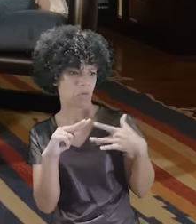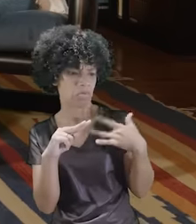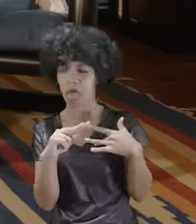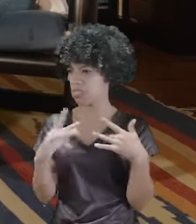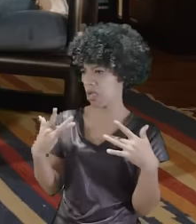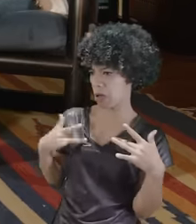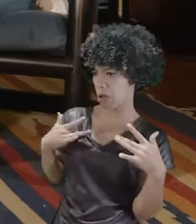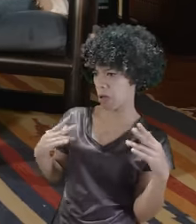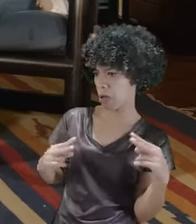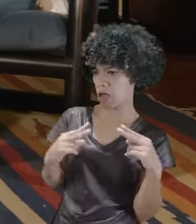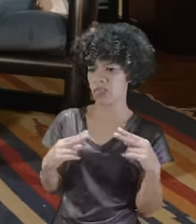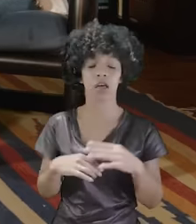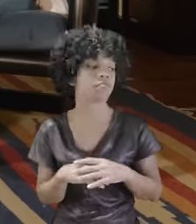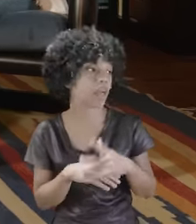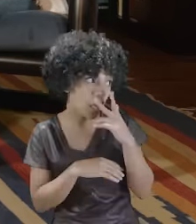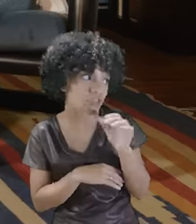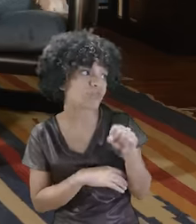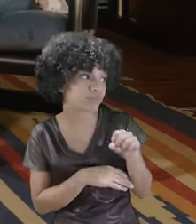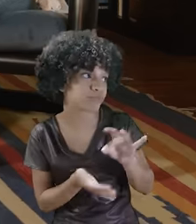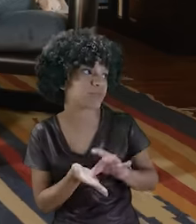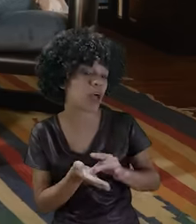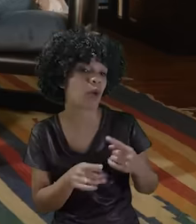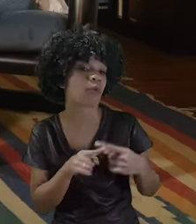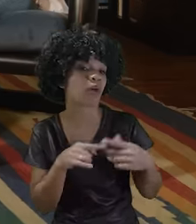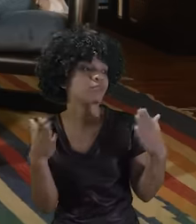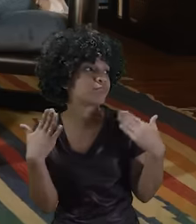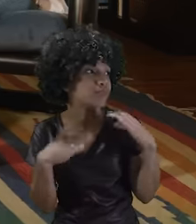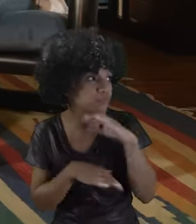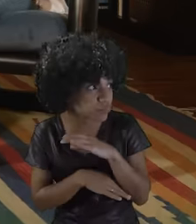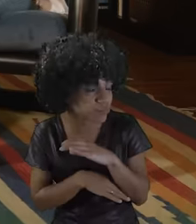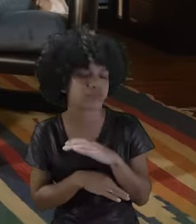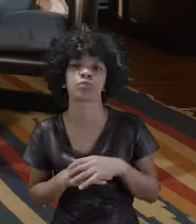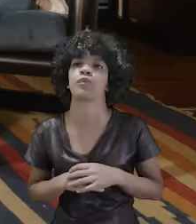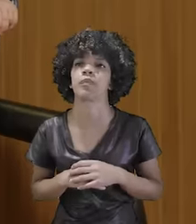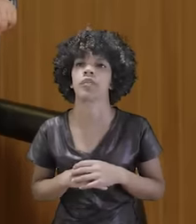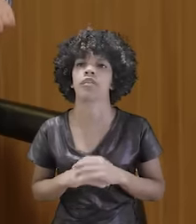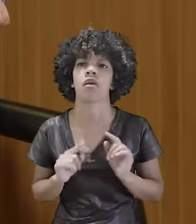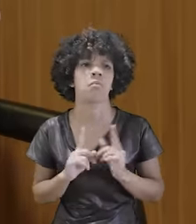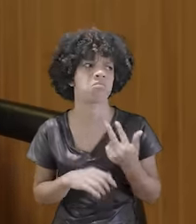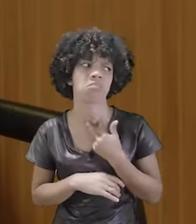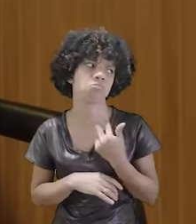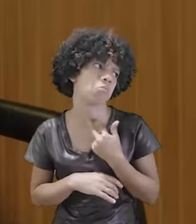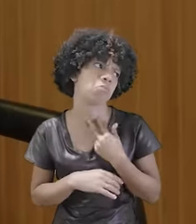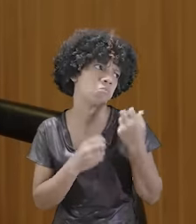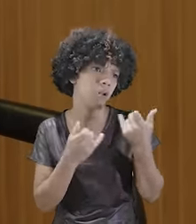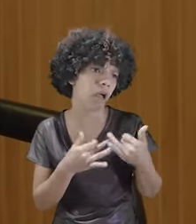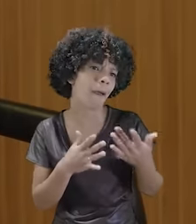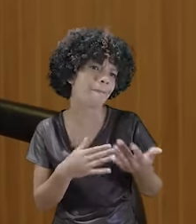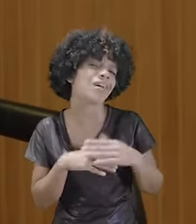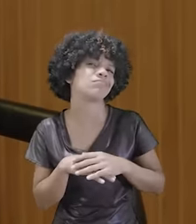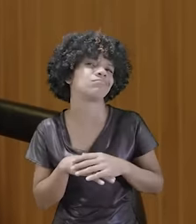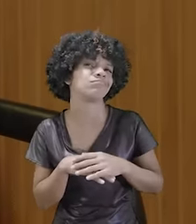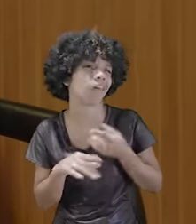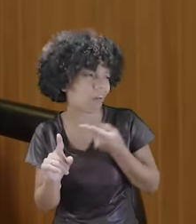isso é verdade eles acha que a gente cortadas por causa do calor sim foi esse pensamento eu não posso falar muito para não